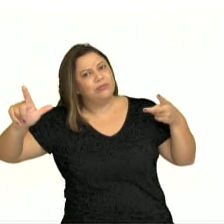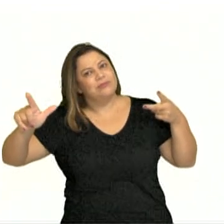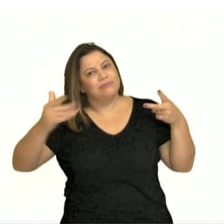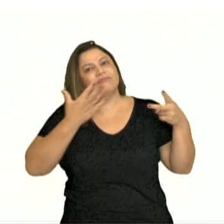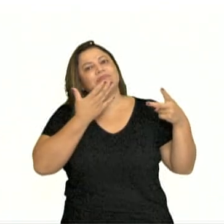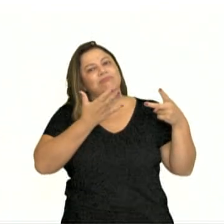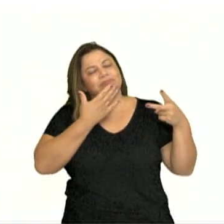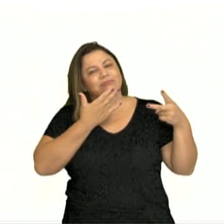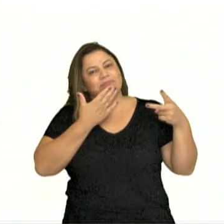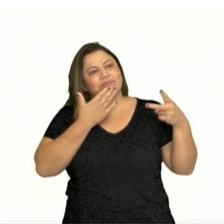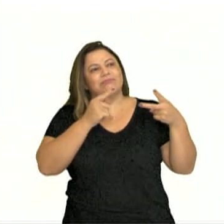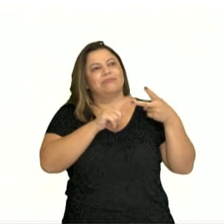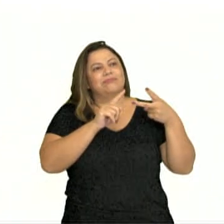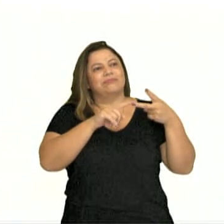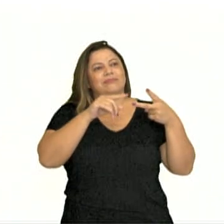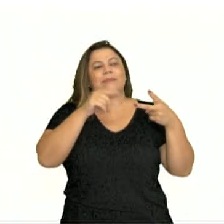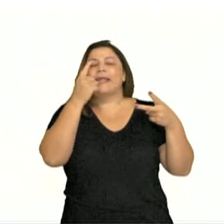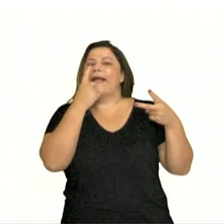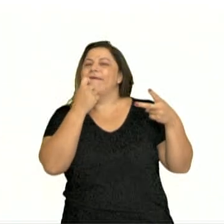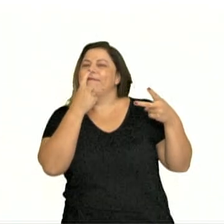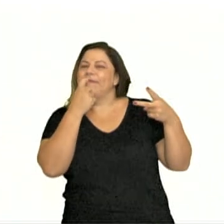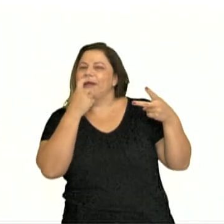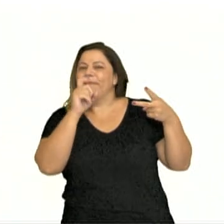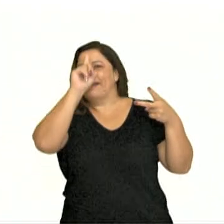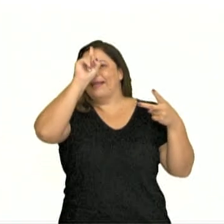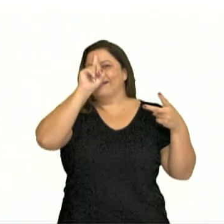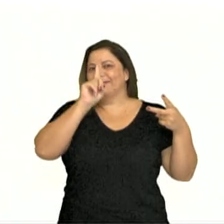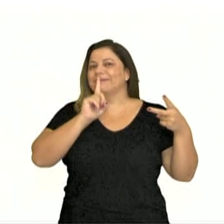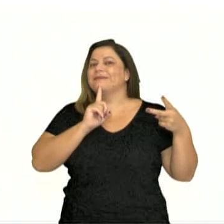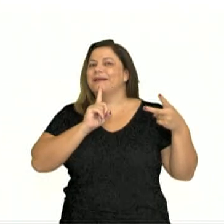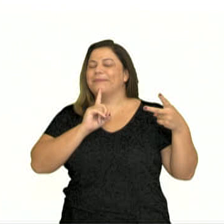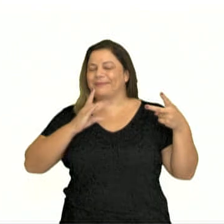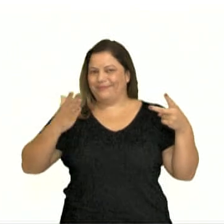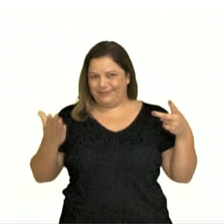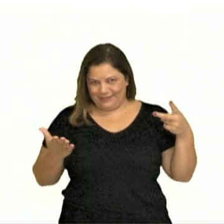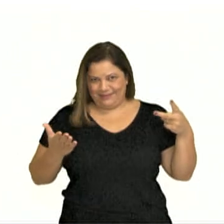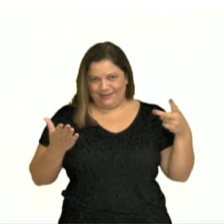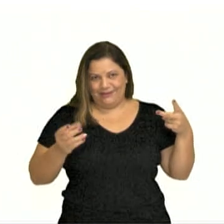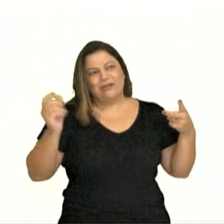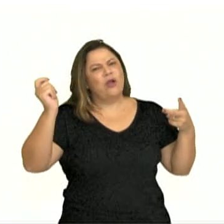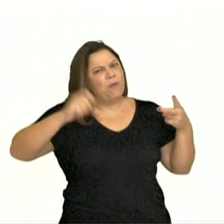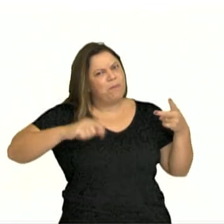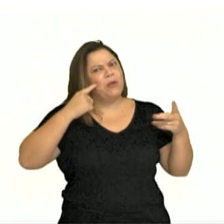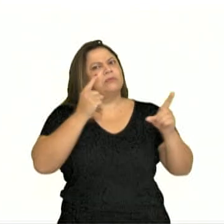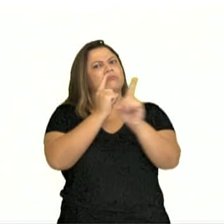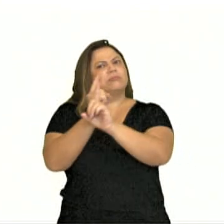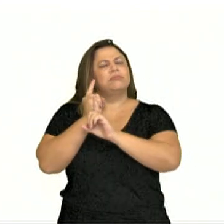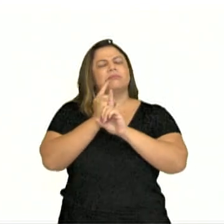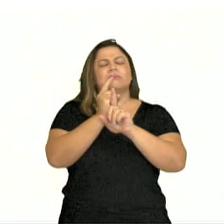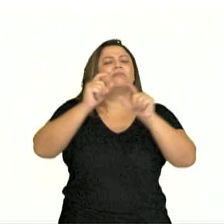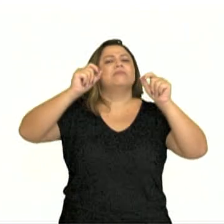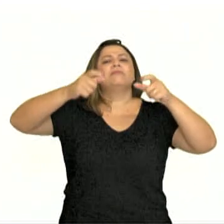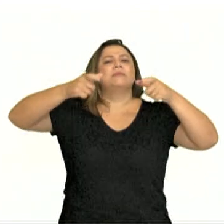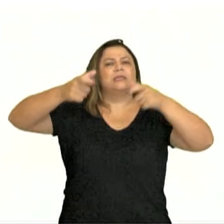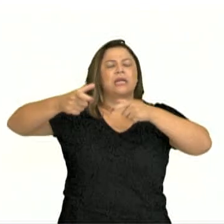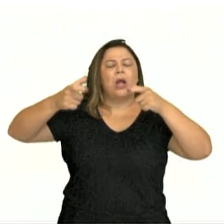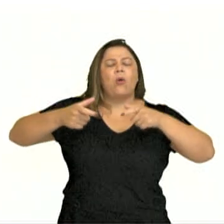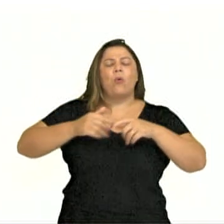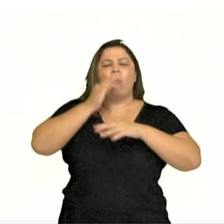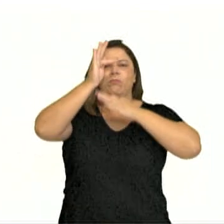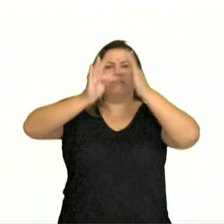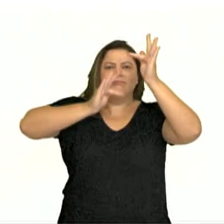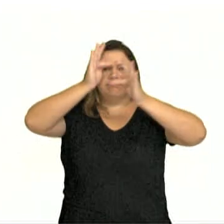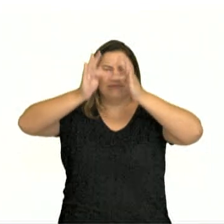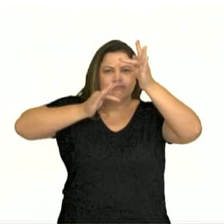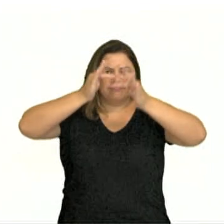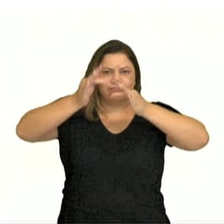colorações. Pigmentos vermelhos e amarelos, que podem ser encontrados aonde? Nas flores, nas